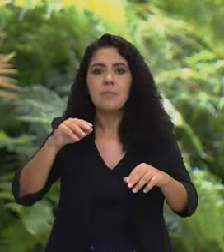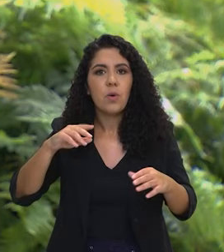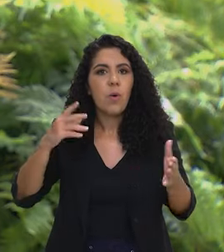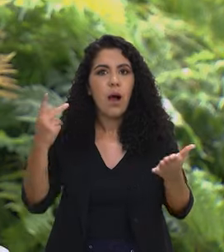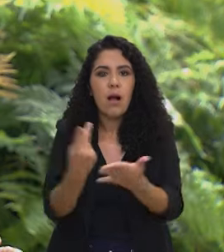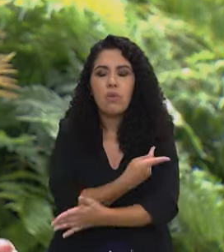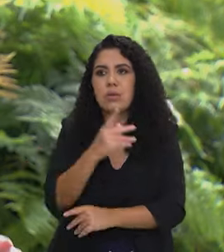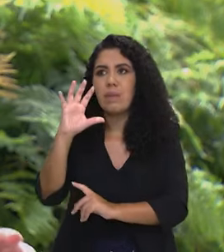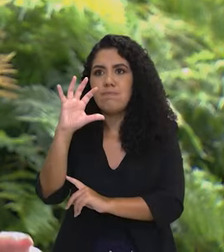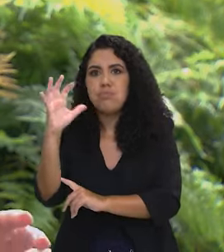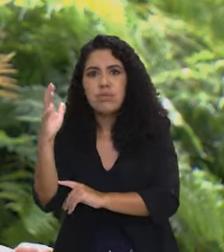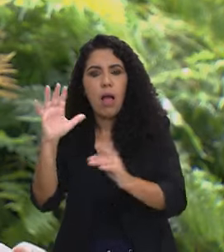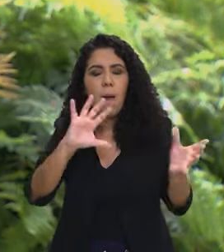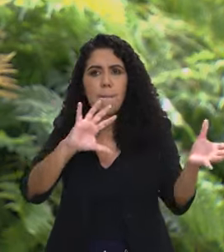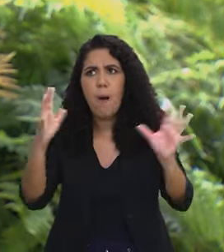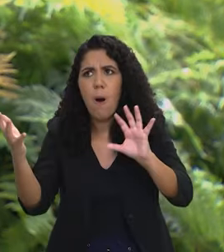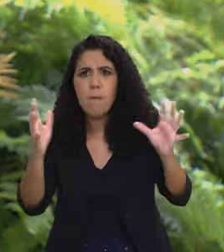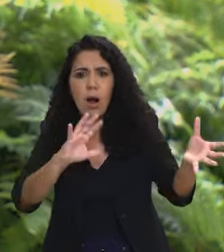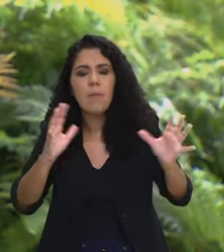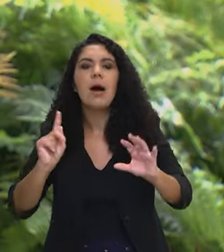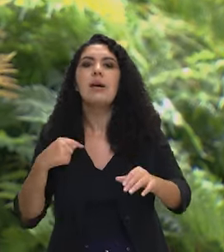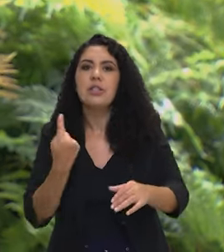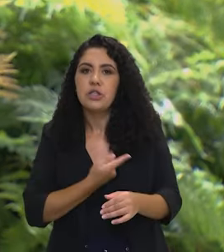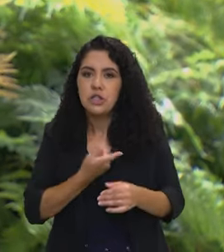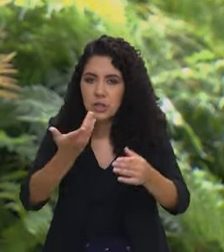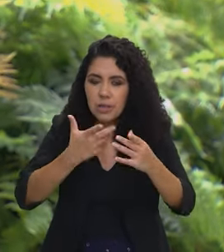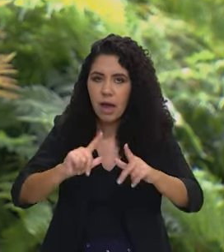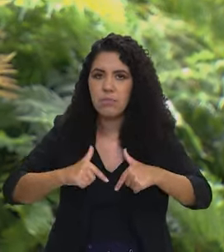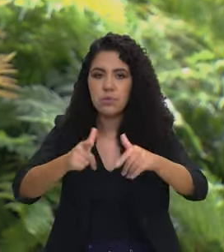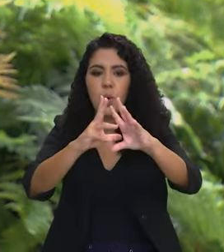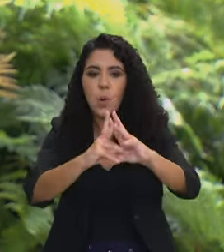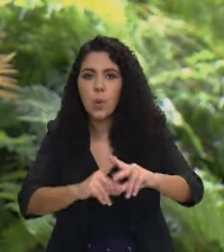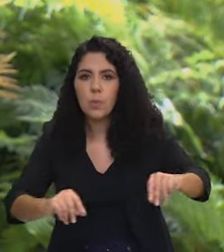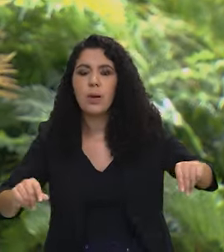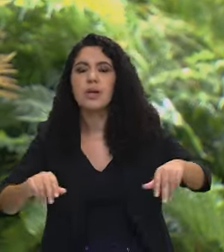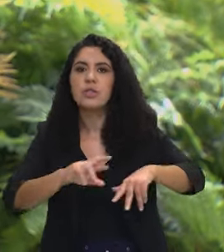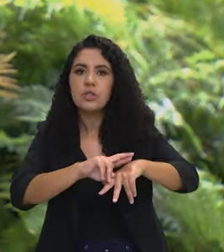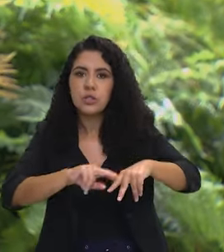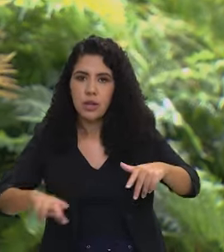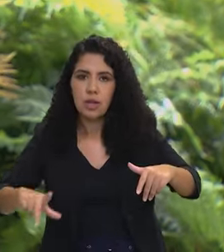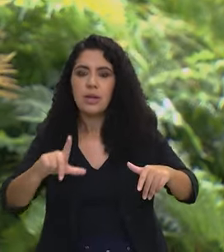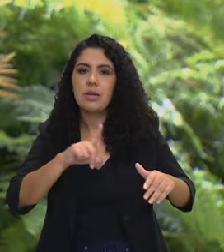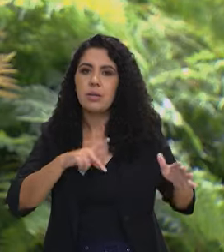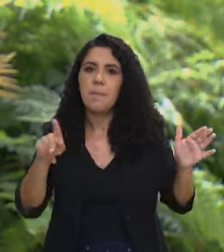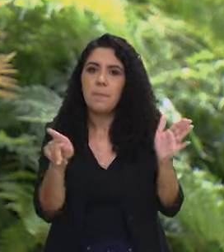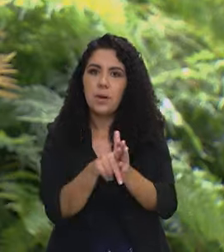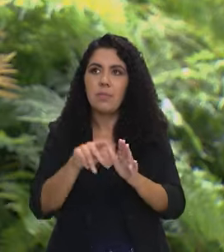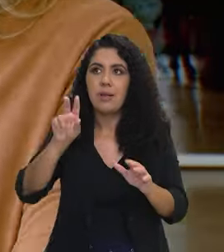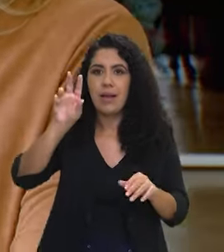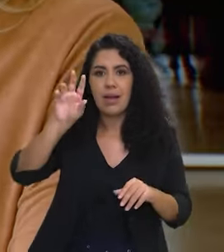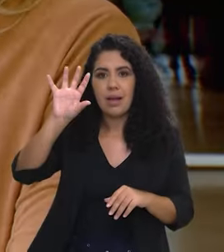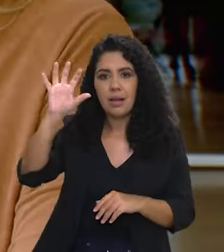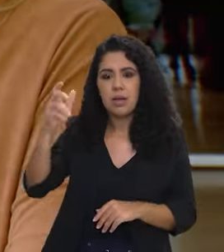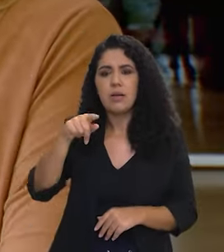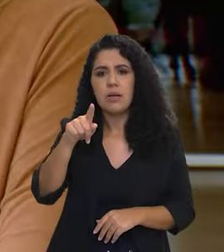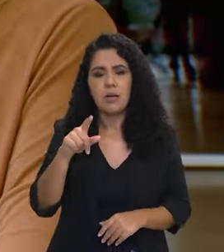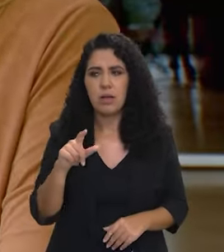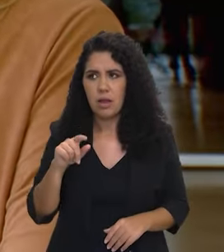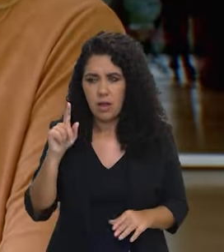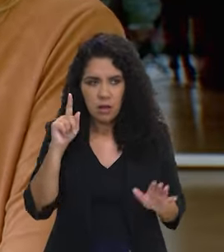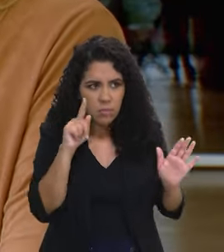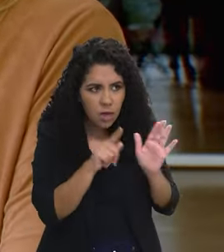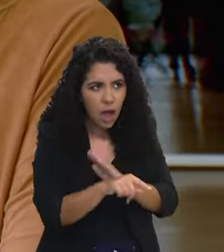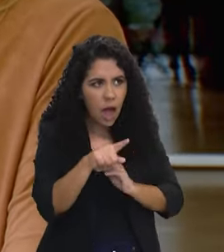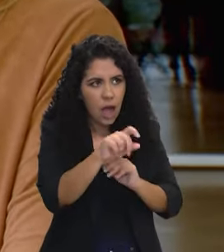gente quer focar também o debate de gênero aí no G20, com esse atravessamento de clima. A sociedade civil